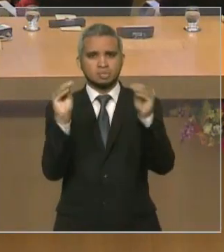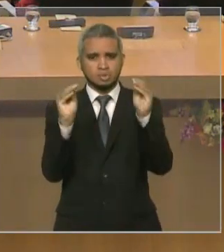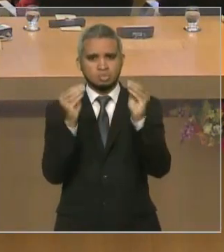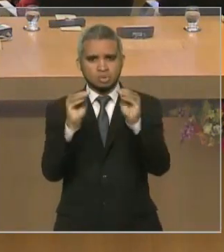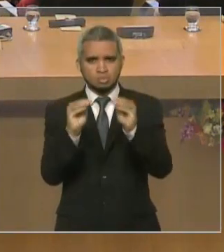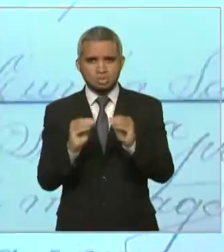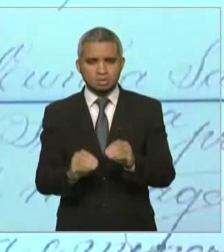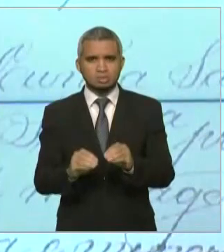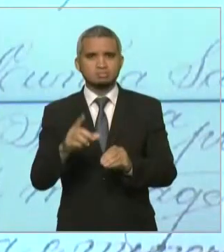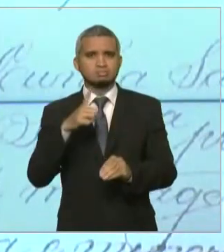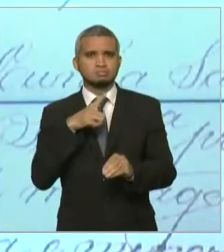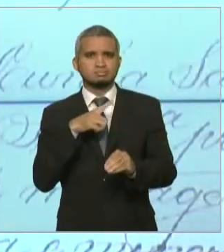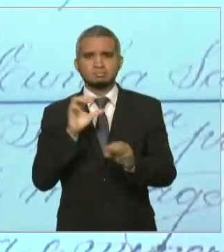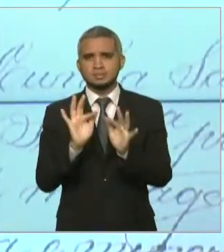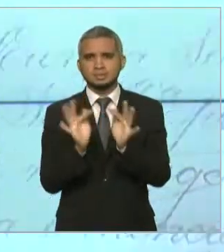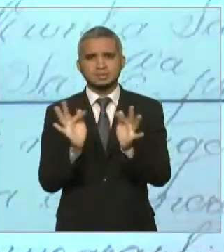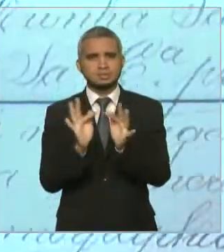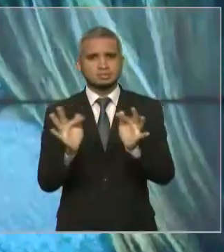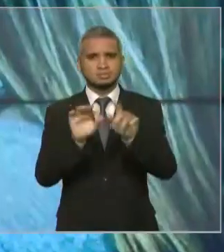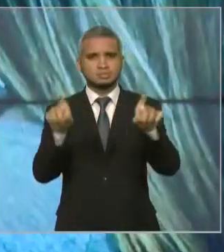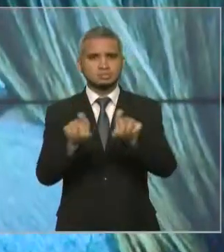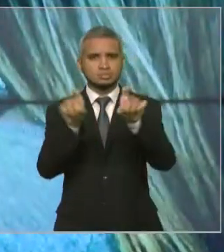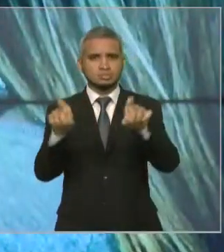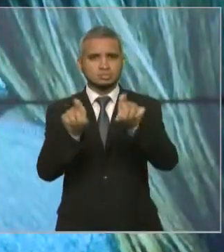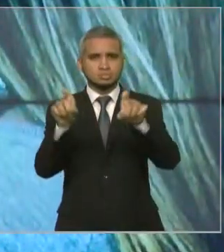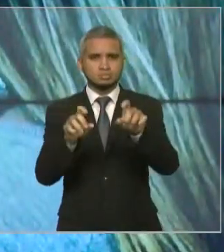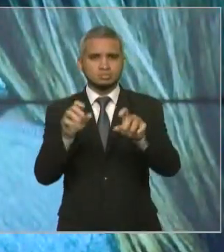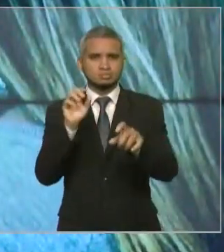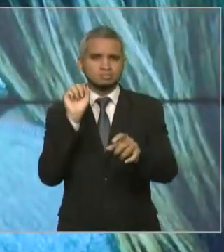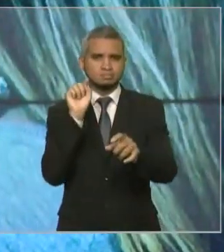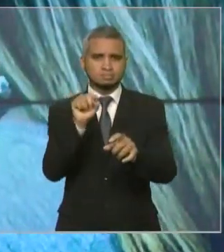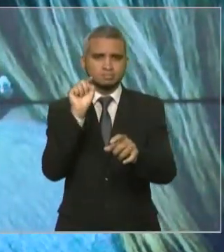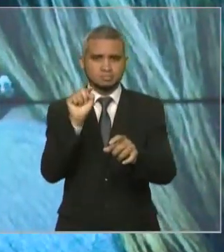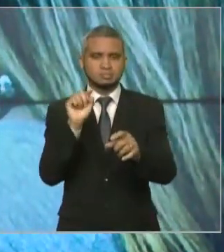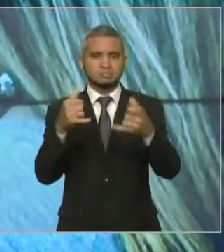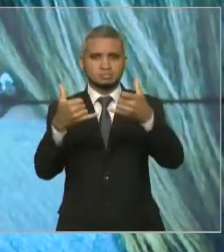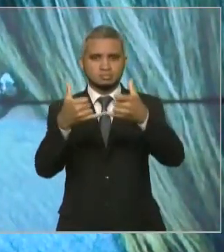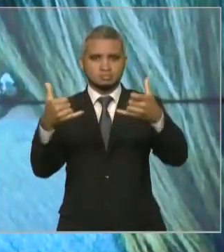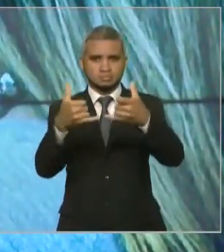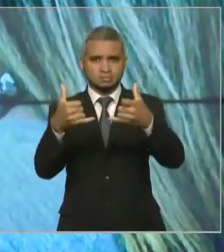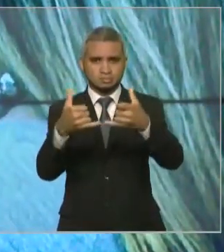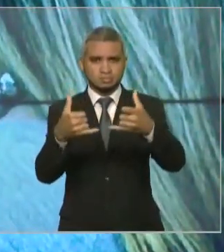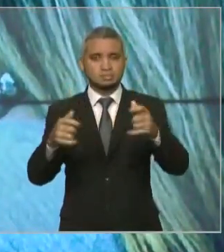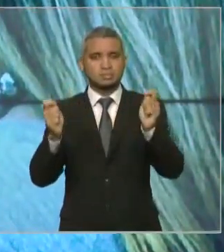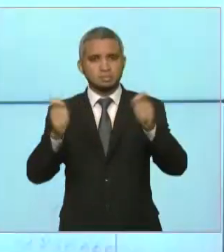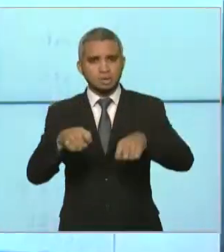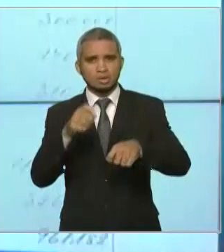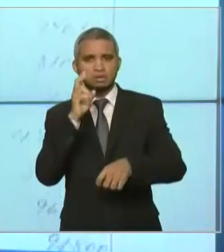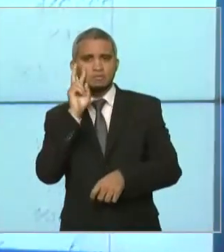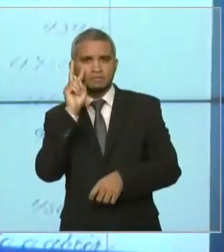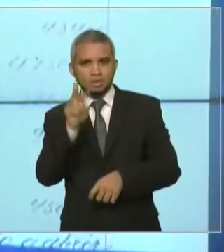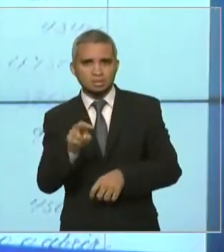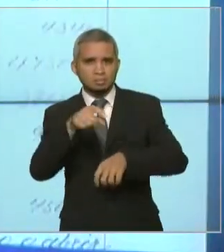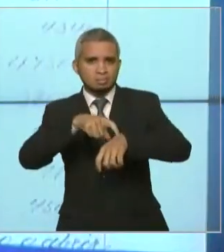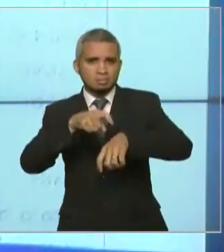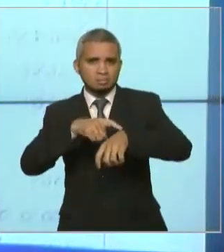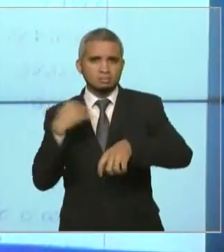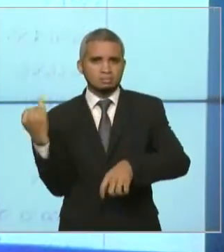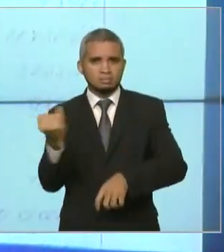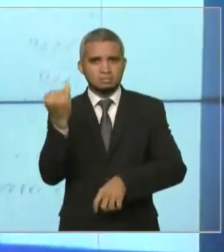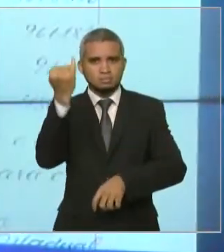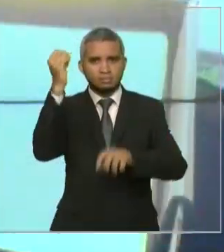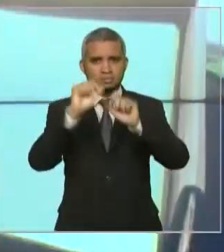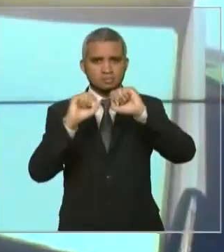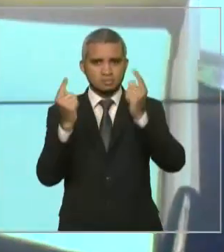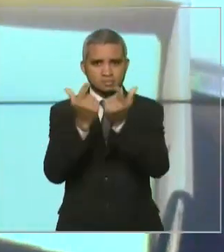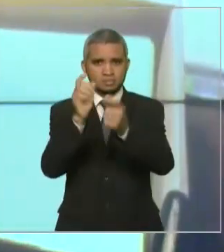de um simples toque na tela do computador. Qualquer pessoa pode revisitar momentos importantes da história da Assembleia e